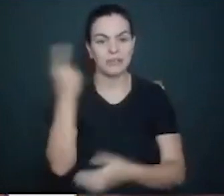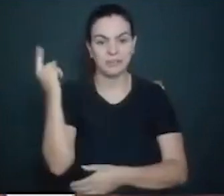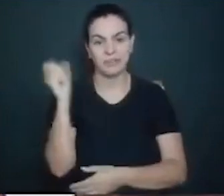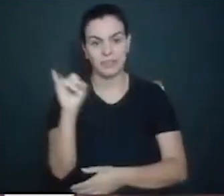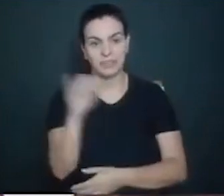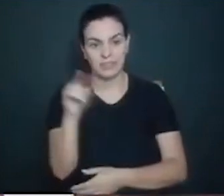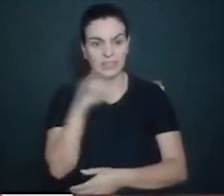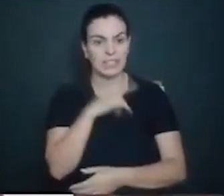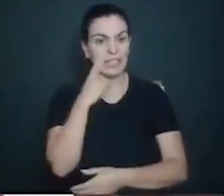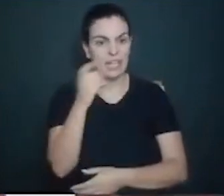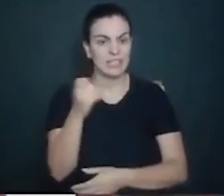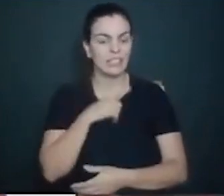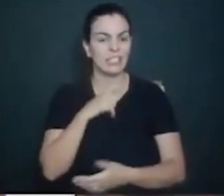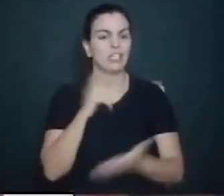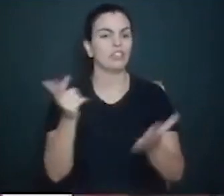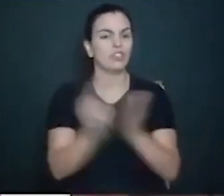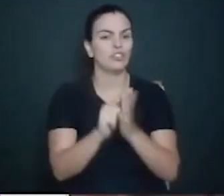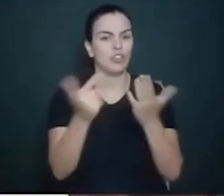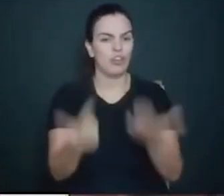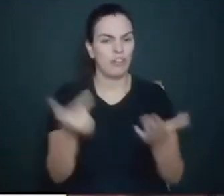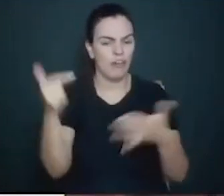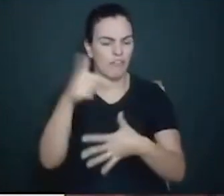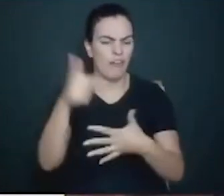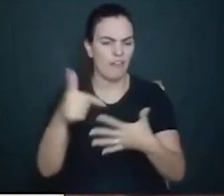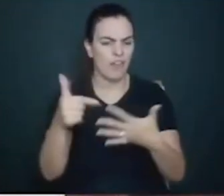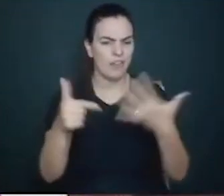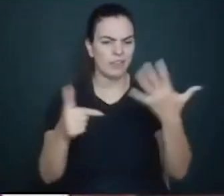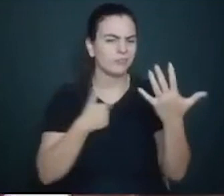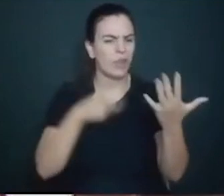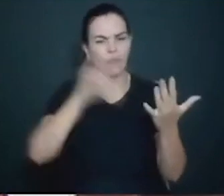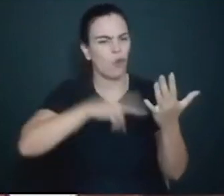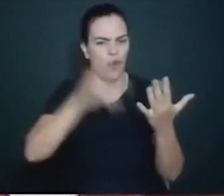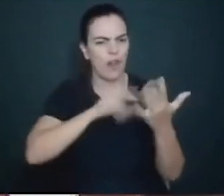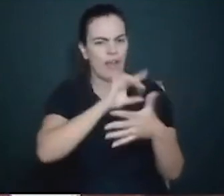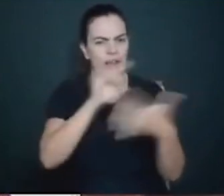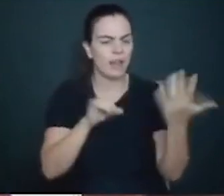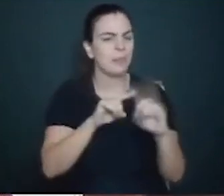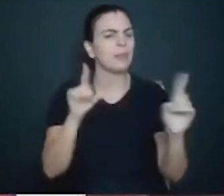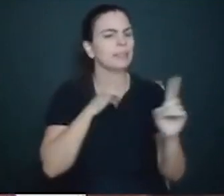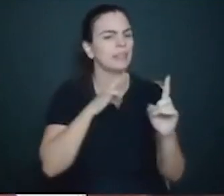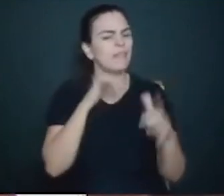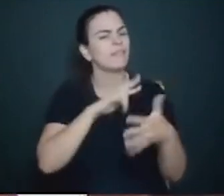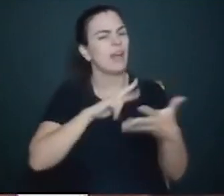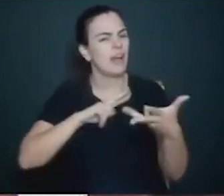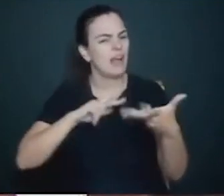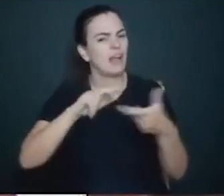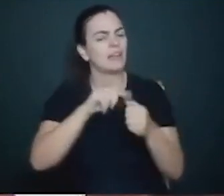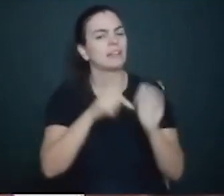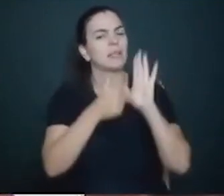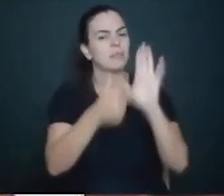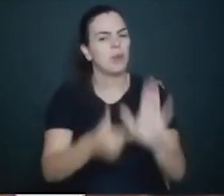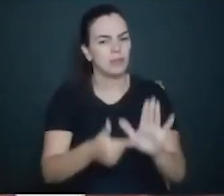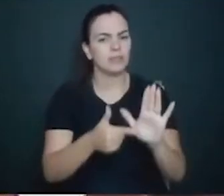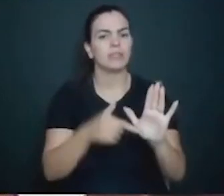jornais. Enfim, não vou passar lendo as reportagens, mas eu tenho várias publicações que apontam a desassistência e a falta